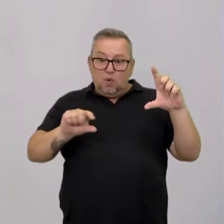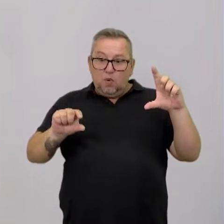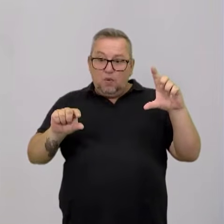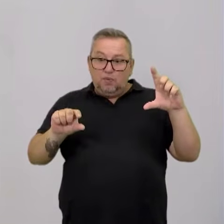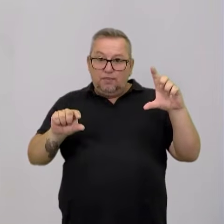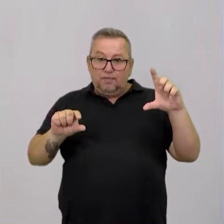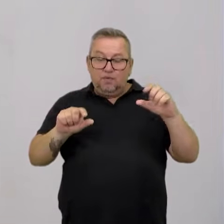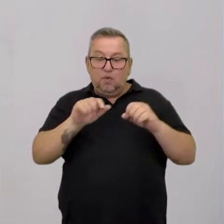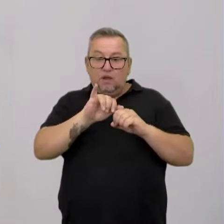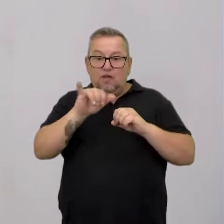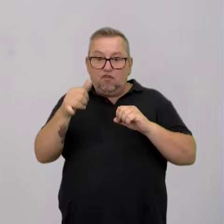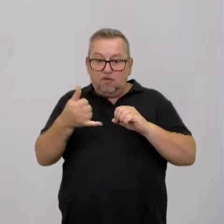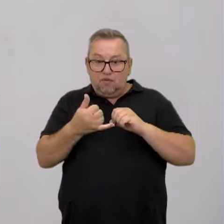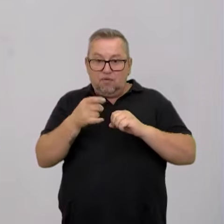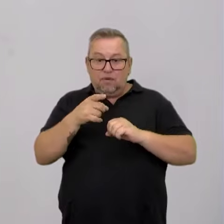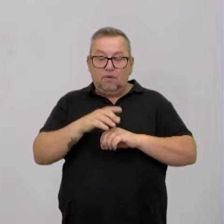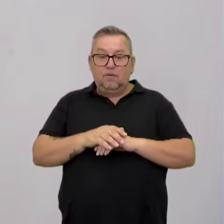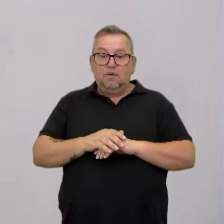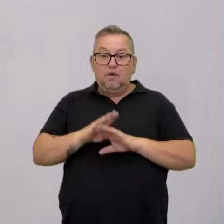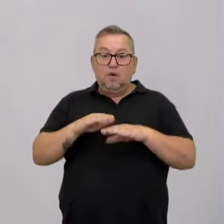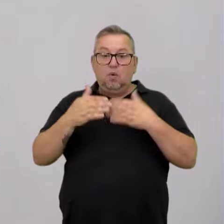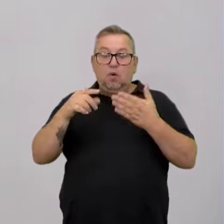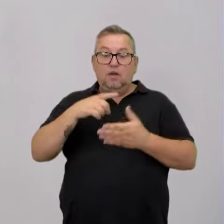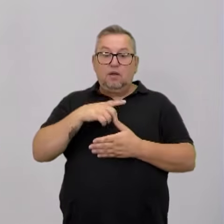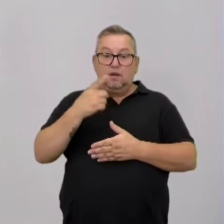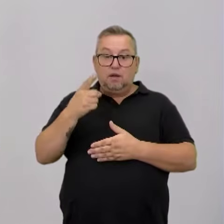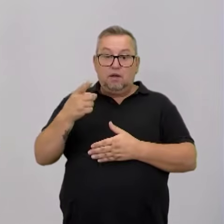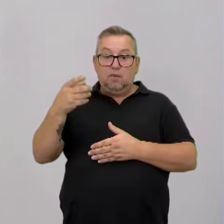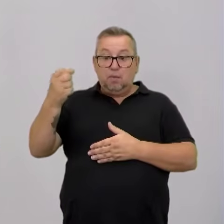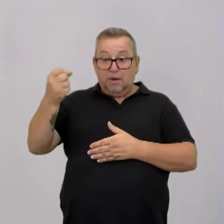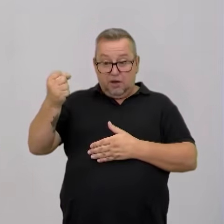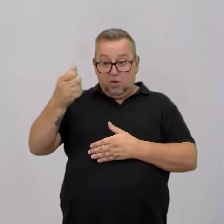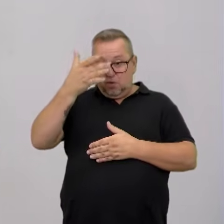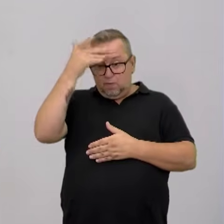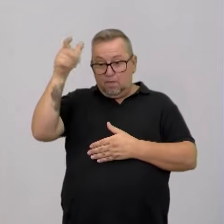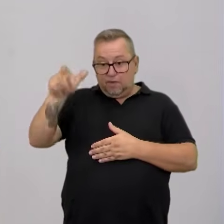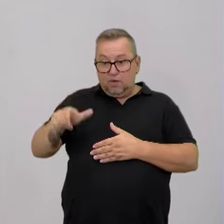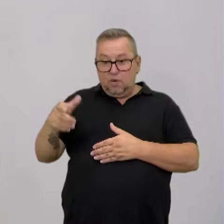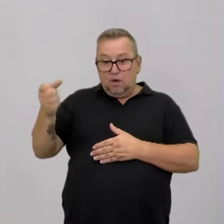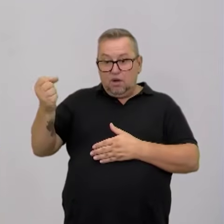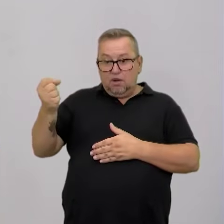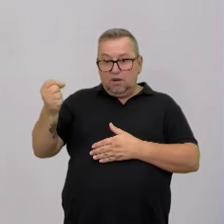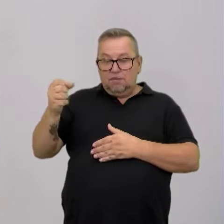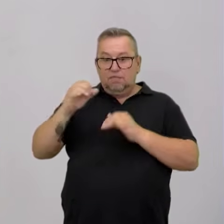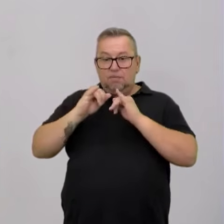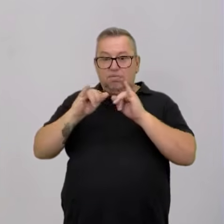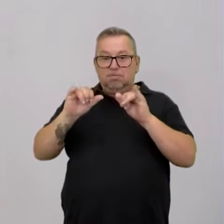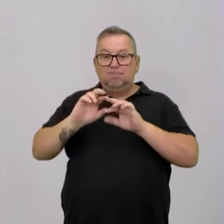ali, os adjetivos que são utilizados para aquele negro. Quando a gente tem um branco, a notícia